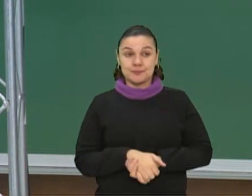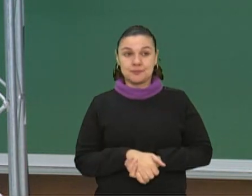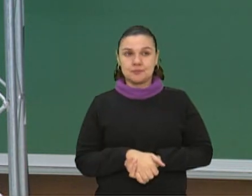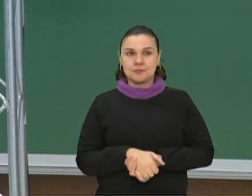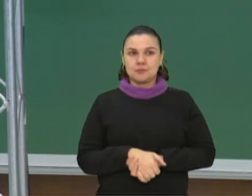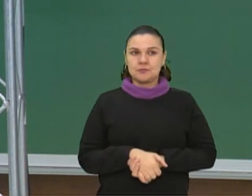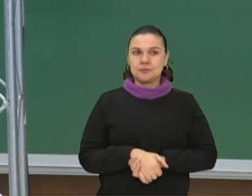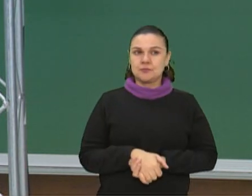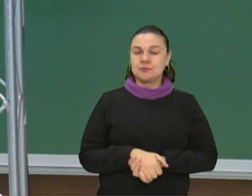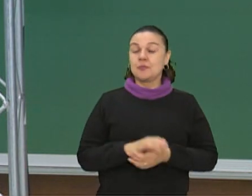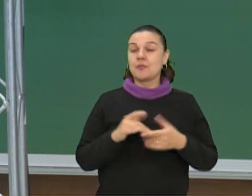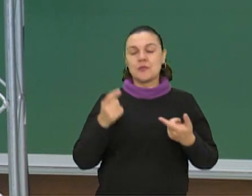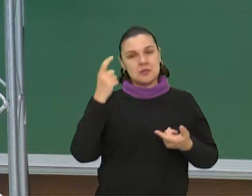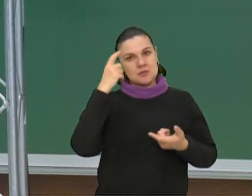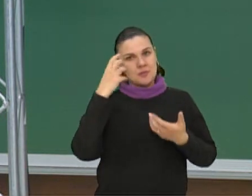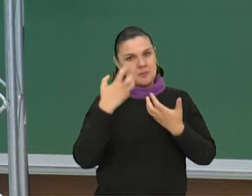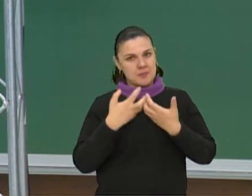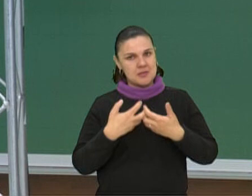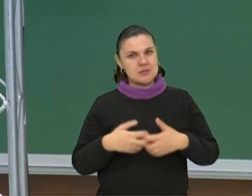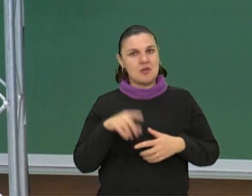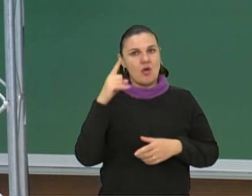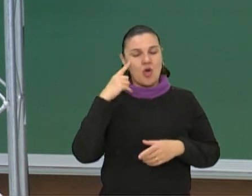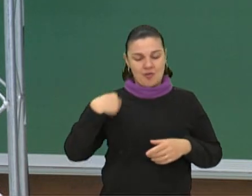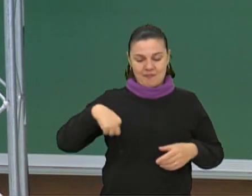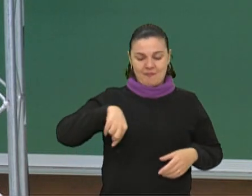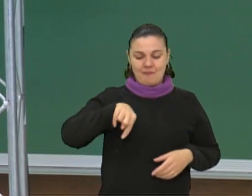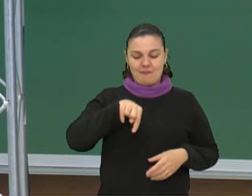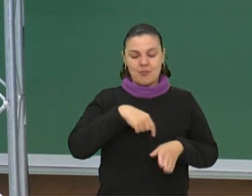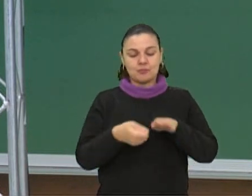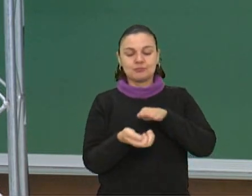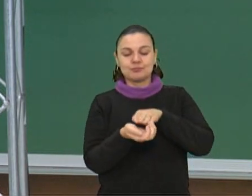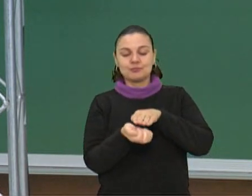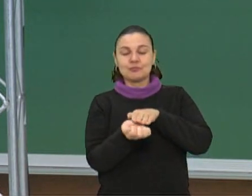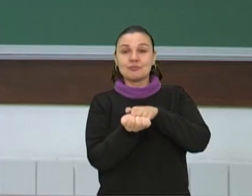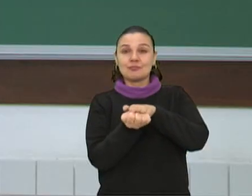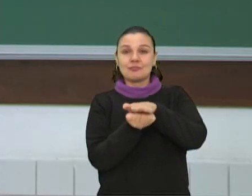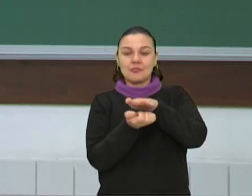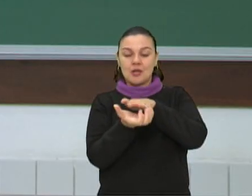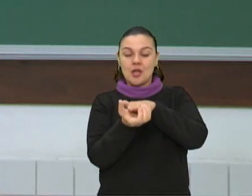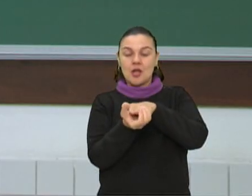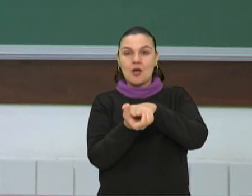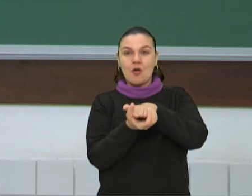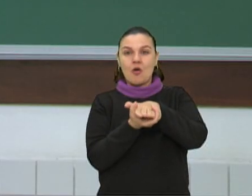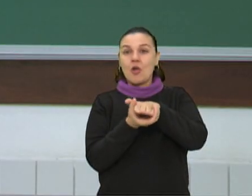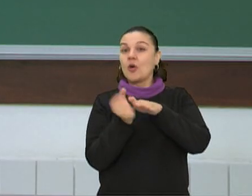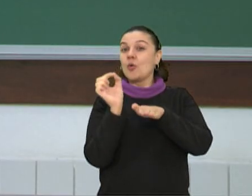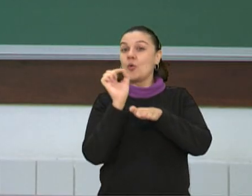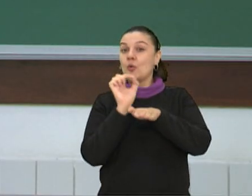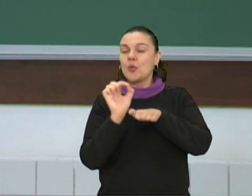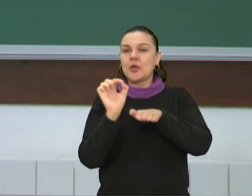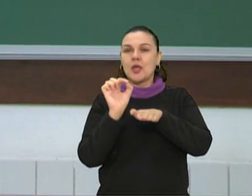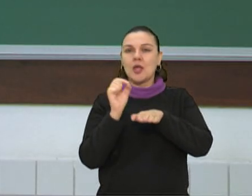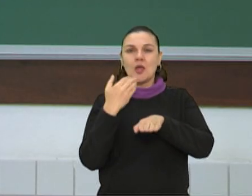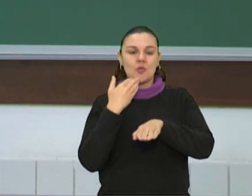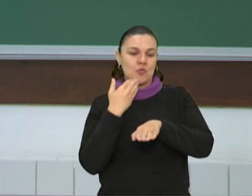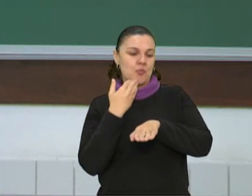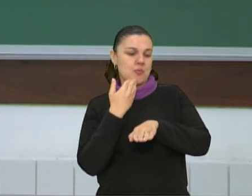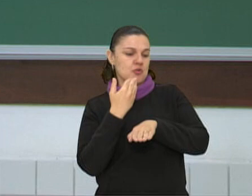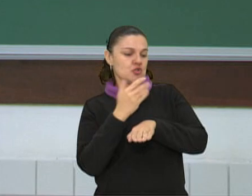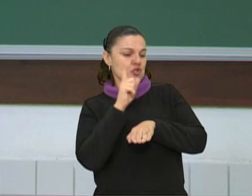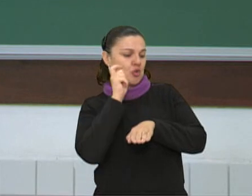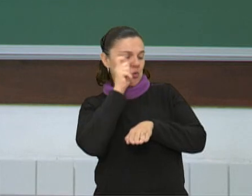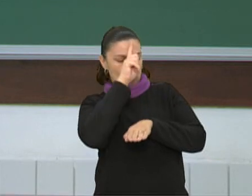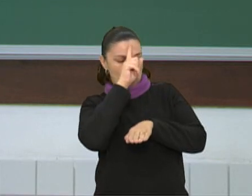que vocês pensam? Olha só, vamos calçar. Que modo seria esse? Eu estou dando uma ordem, eu